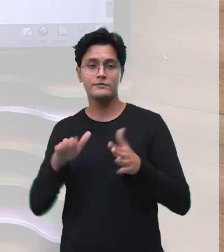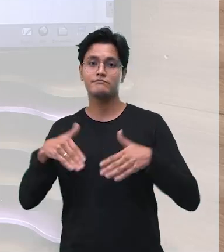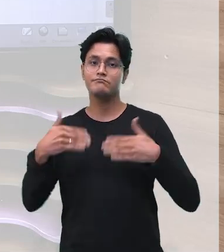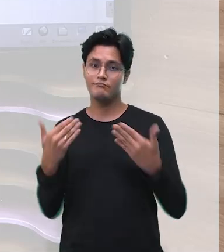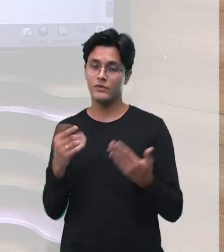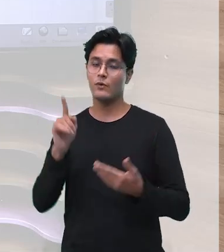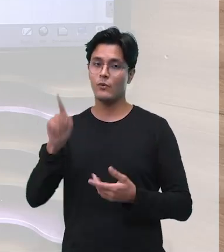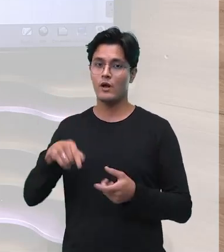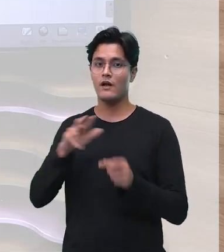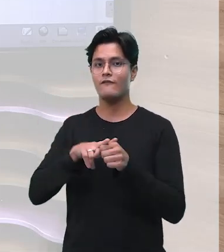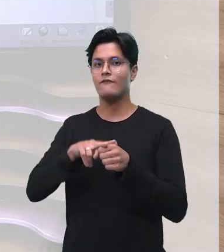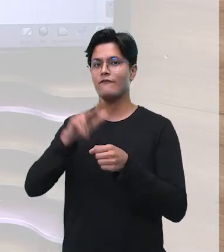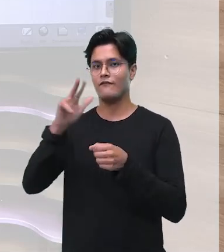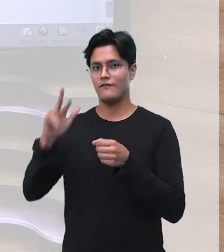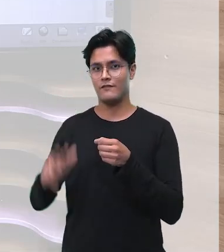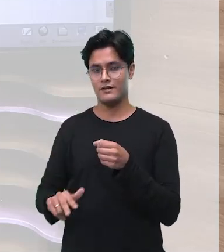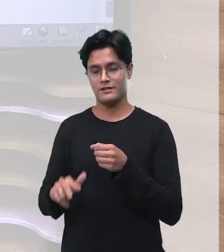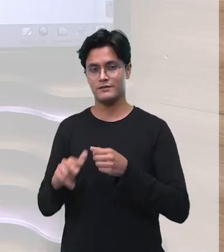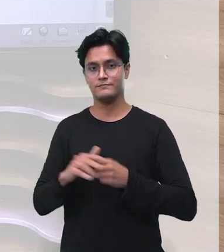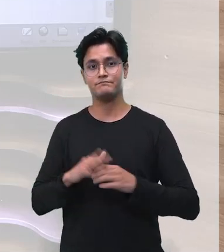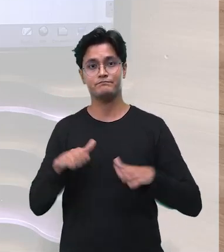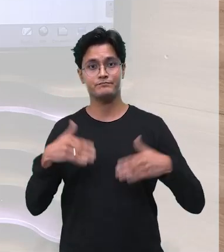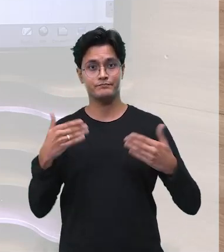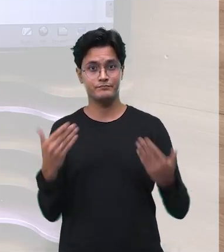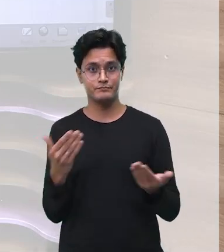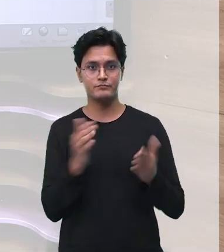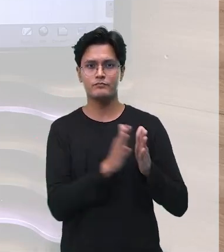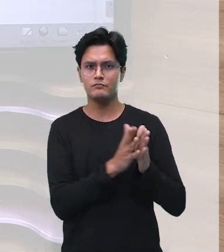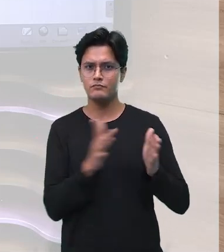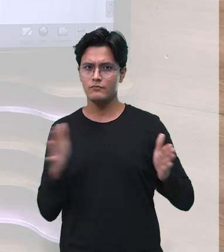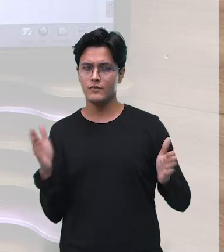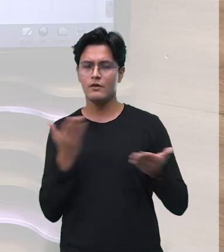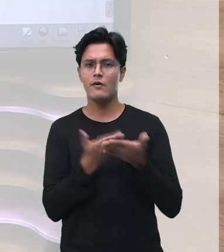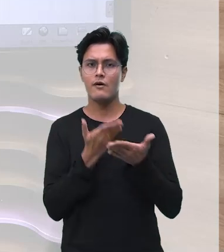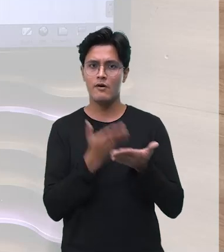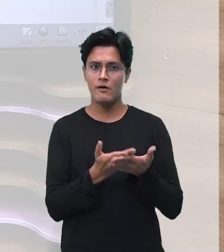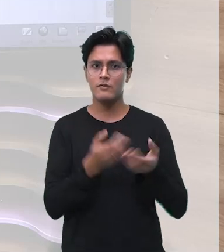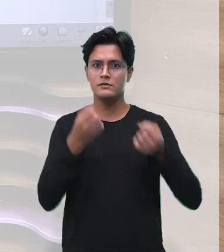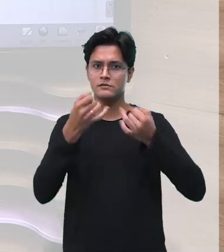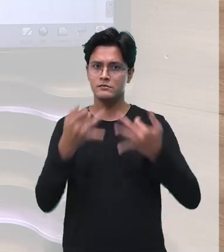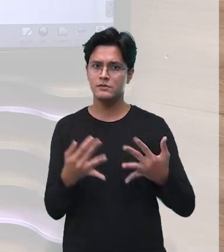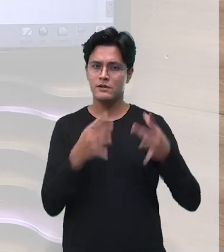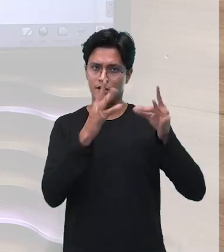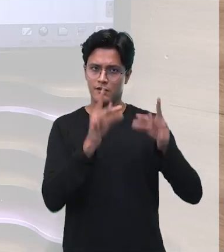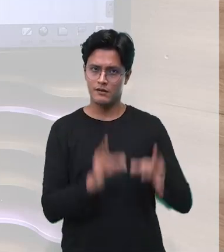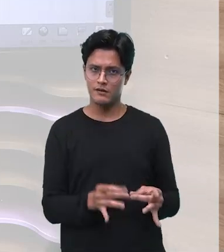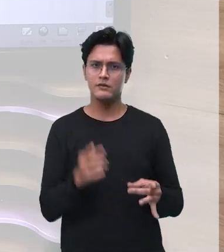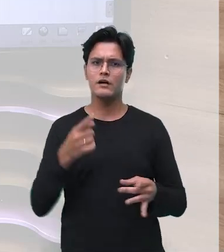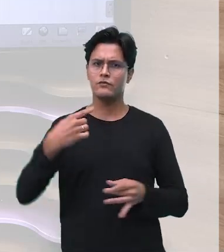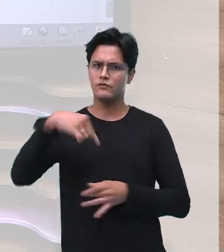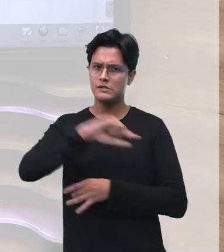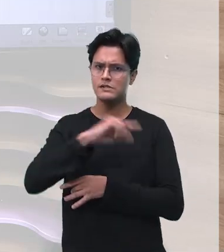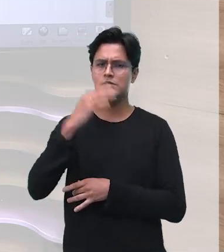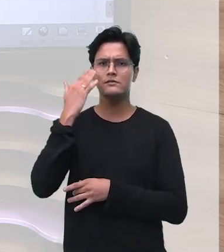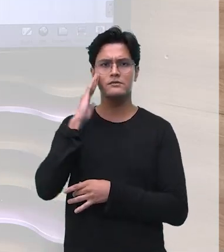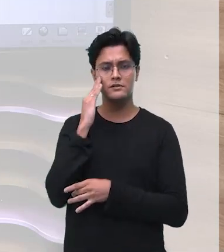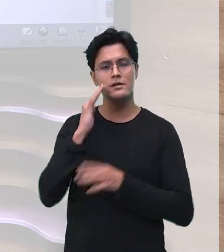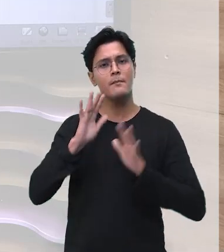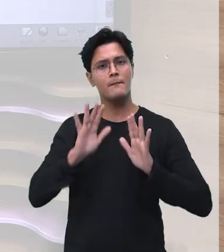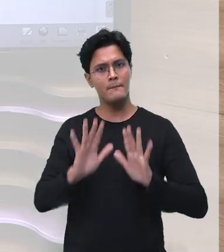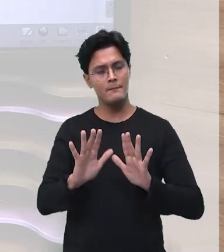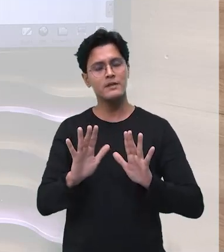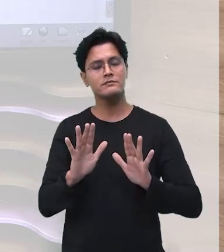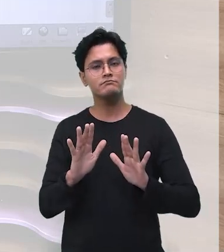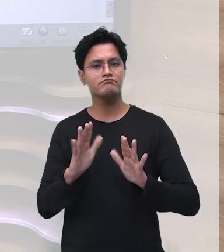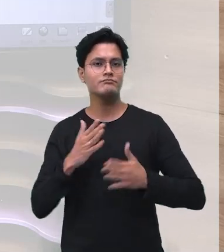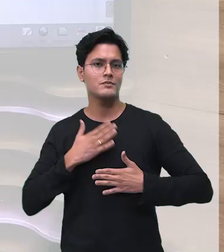bom? E aí, ao longo da nossa aula, eu vou explicar com mais detalhes essa diferença para você entender, tá? Mas é bem tranquilo, vocês